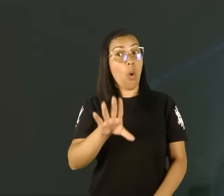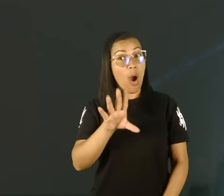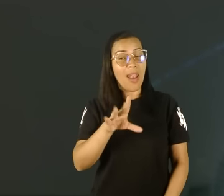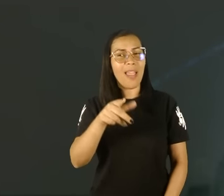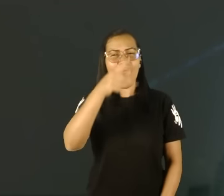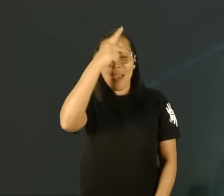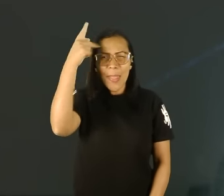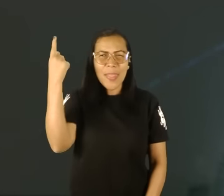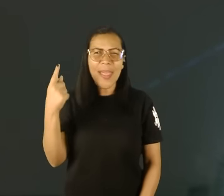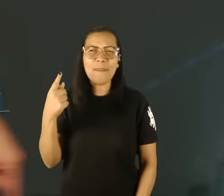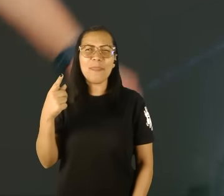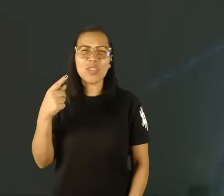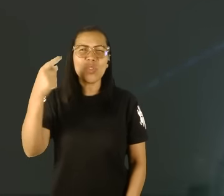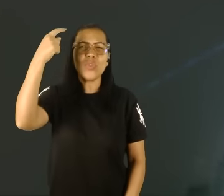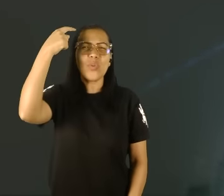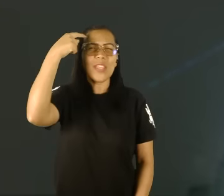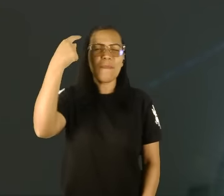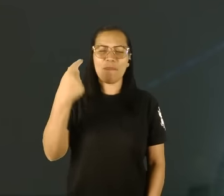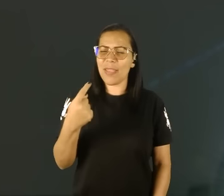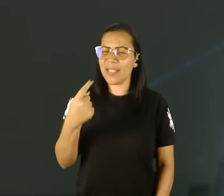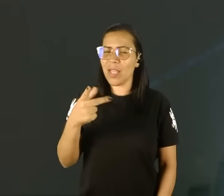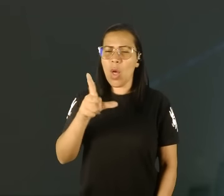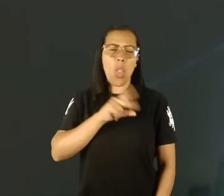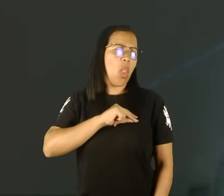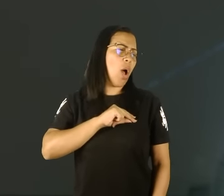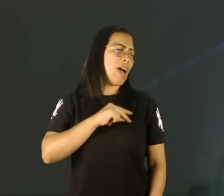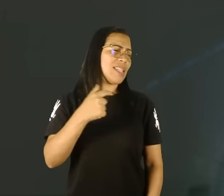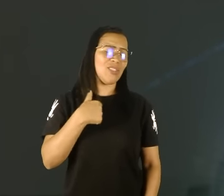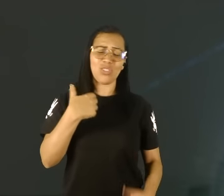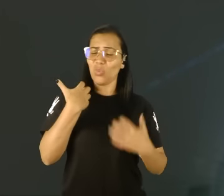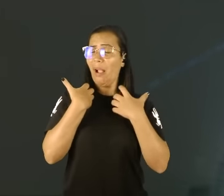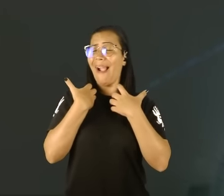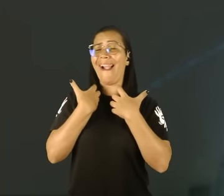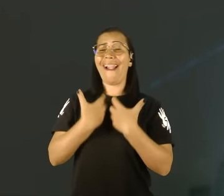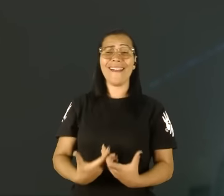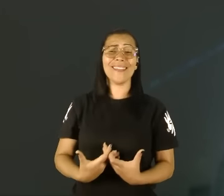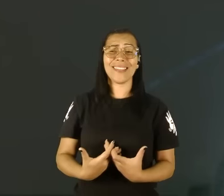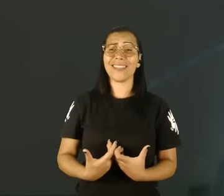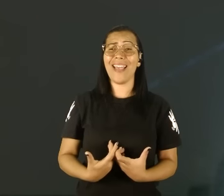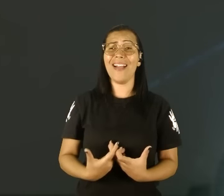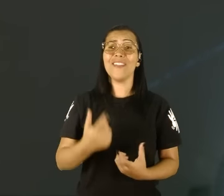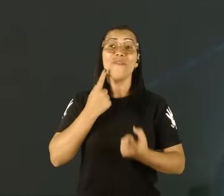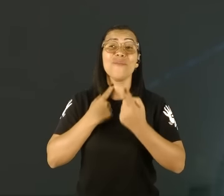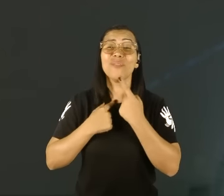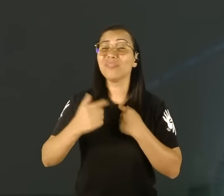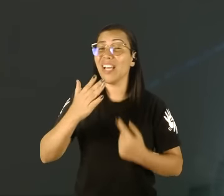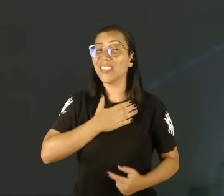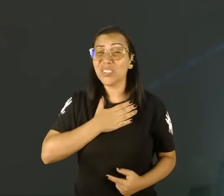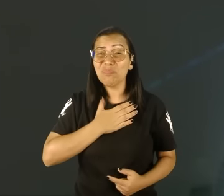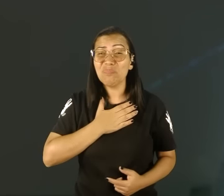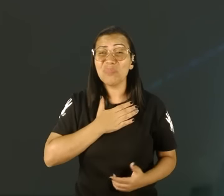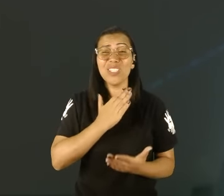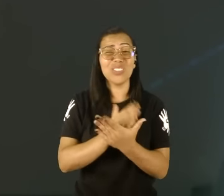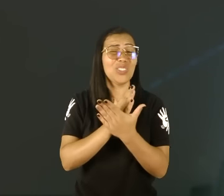eu estou me aposentando. Você não vai se aposentar, porque Deus ainda tem muito para fazer na sua